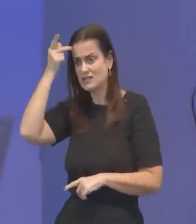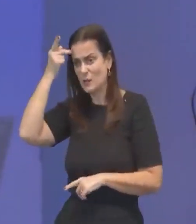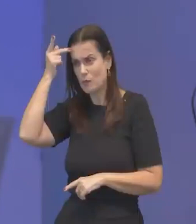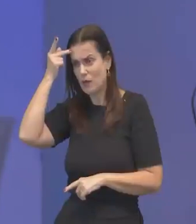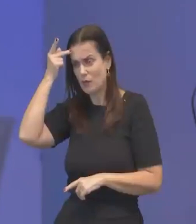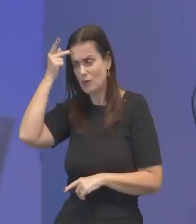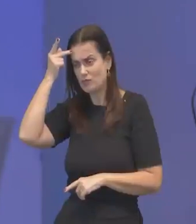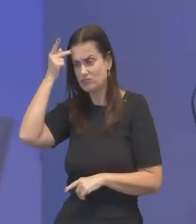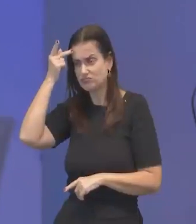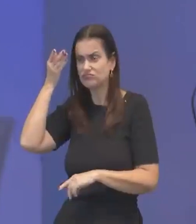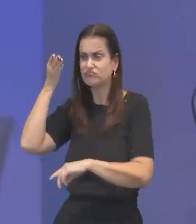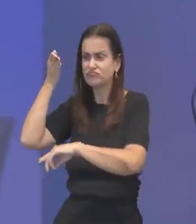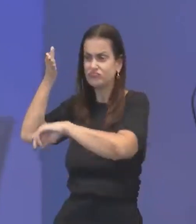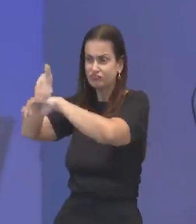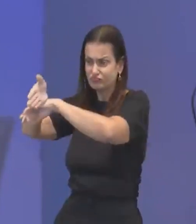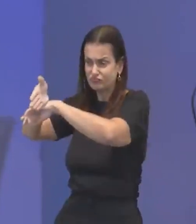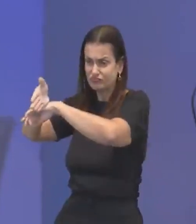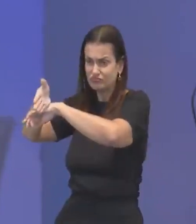entramos em